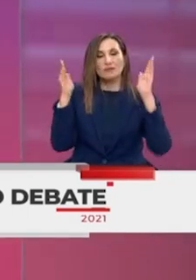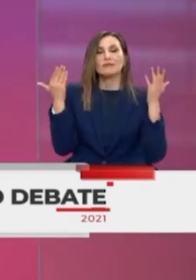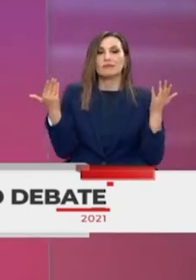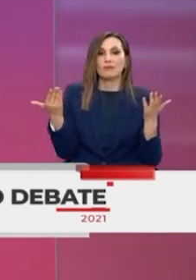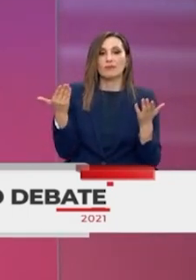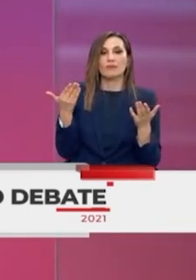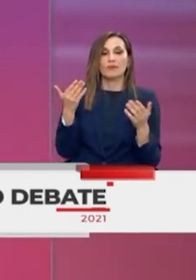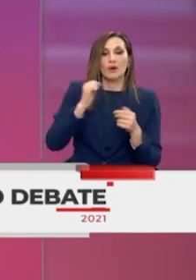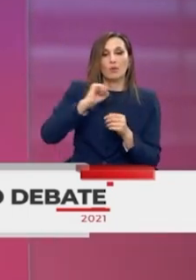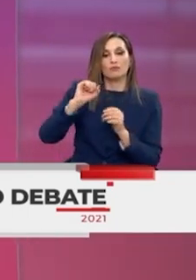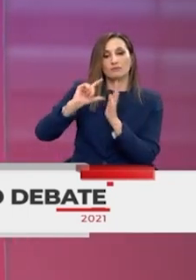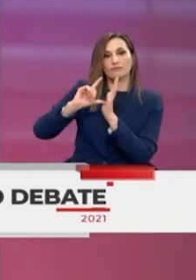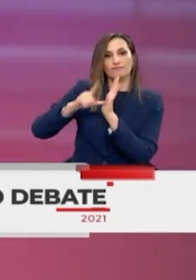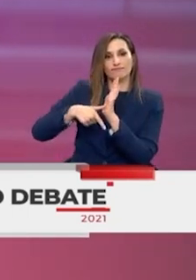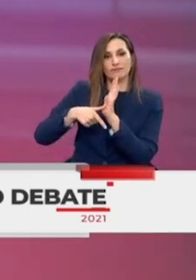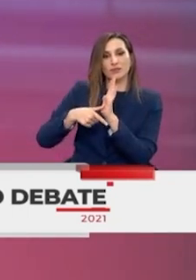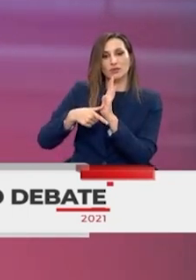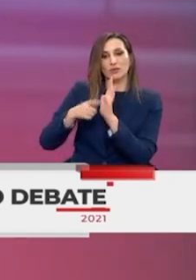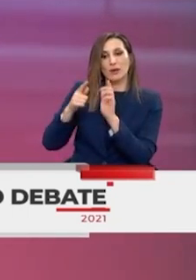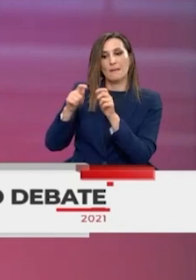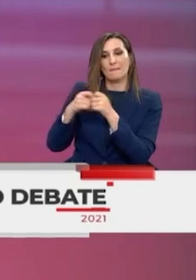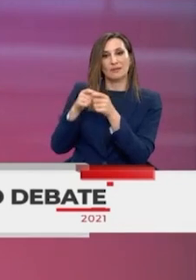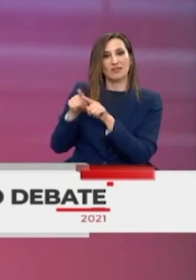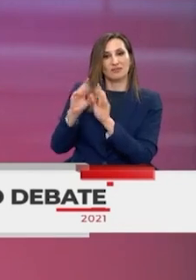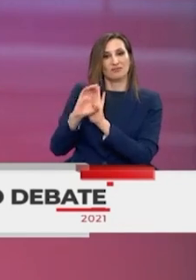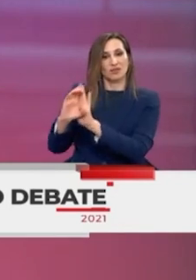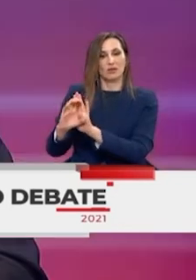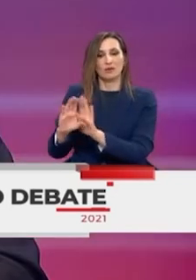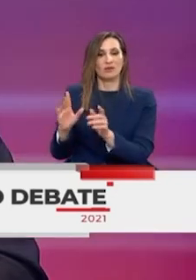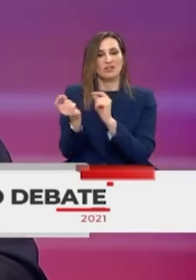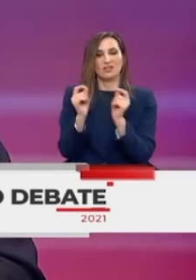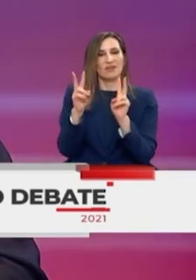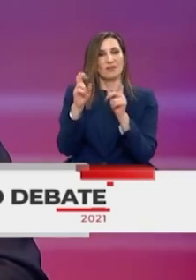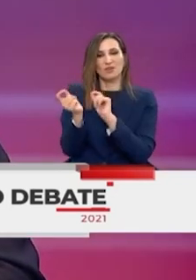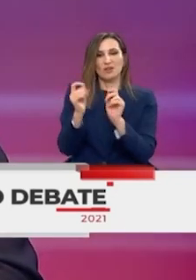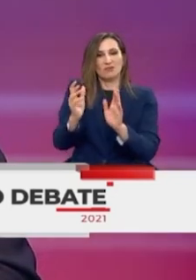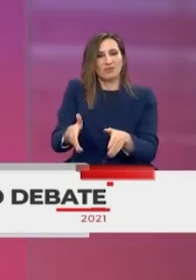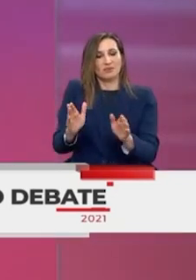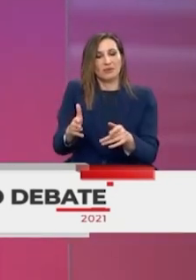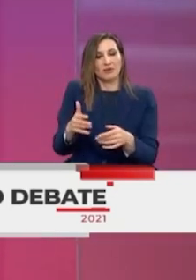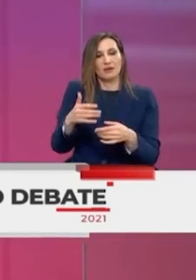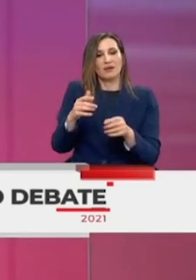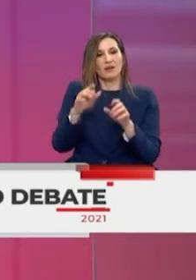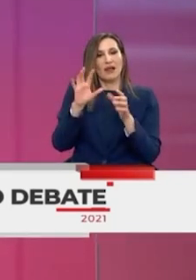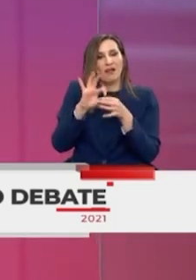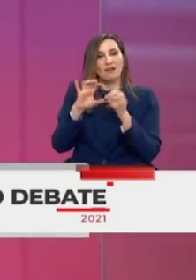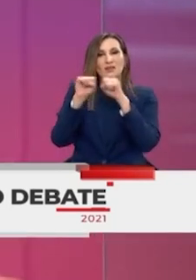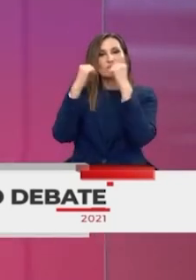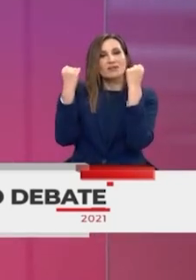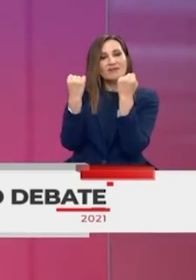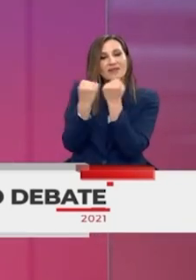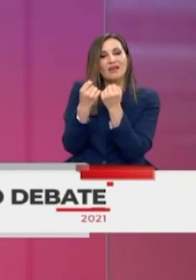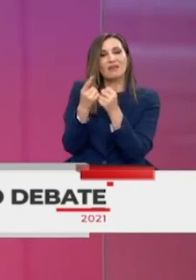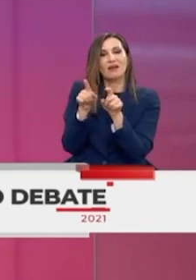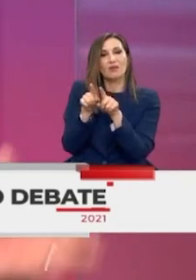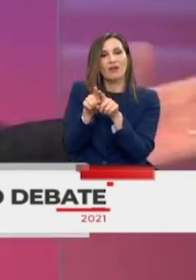contra os projetos que o partido deste senhor... Portanto, acho que nem sequer se devia discutir esse assunto. É uma questão de civilização. É uma questão de não